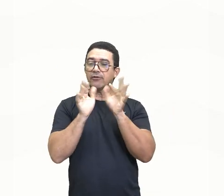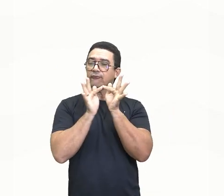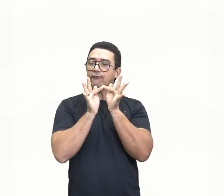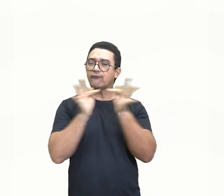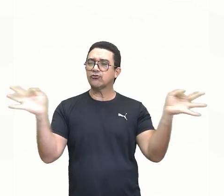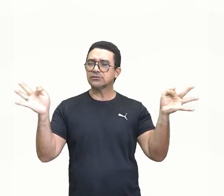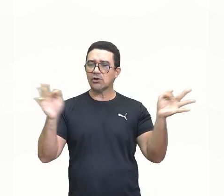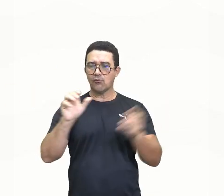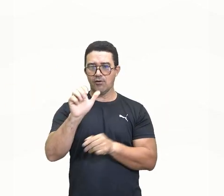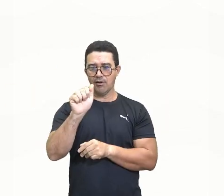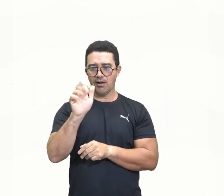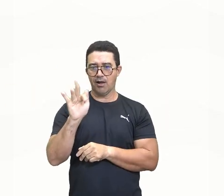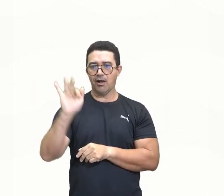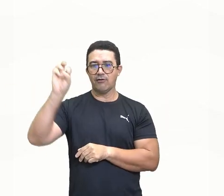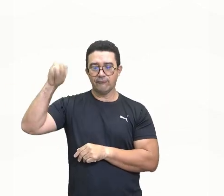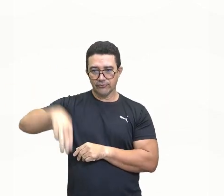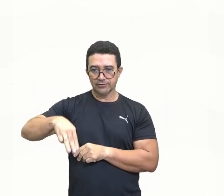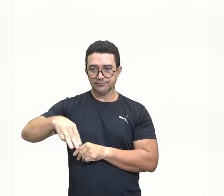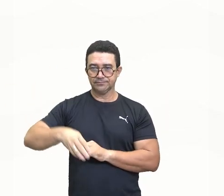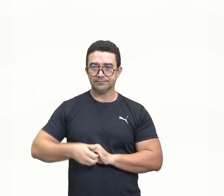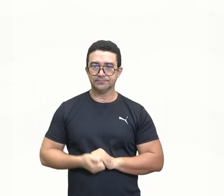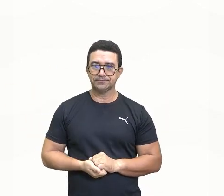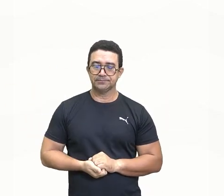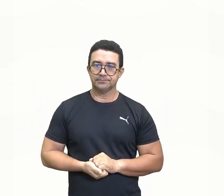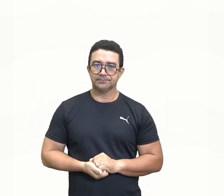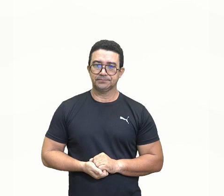Juros simples é um exemplo de função afim.